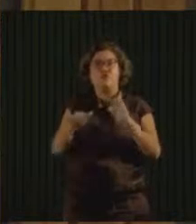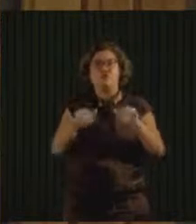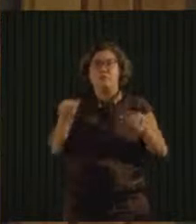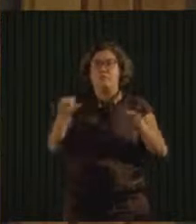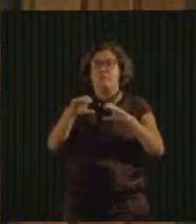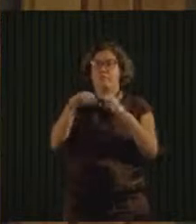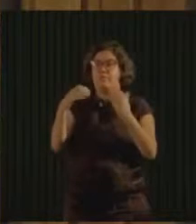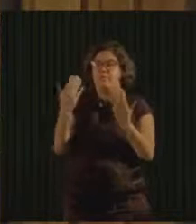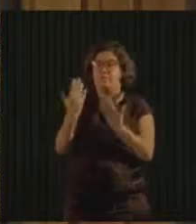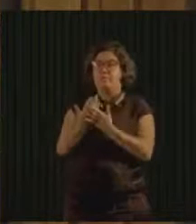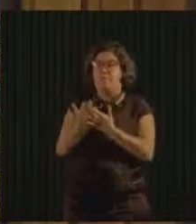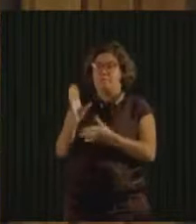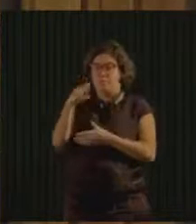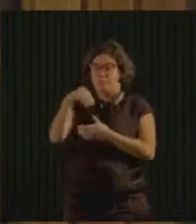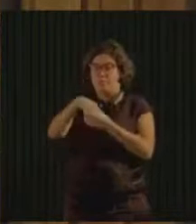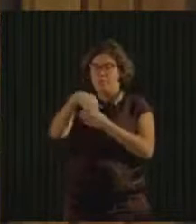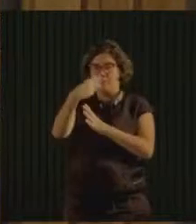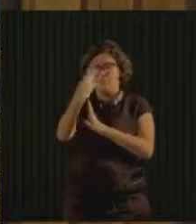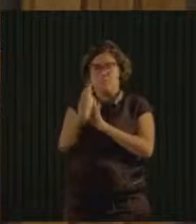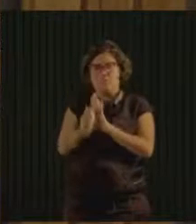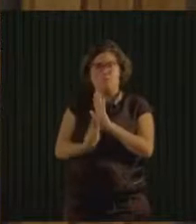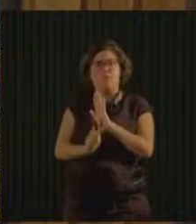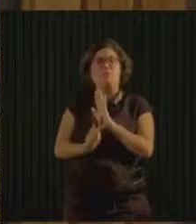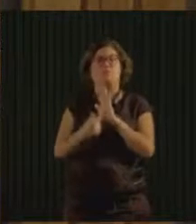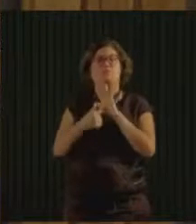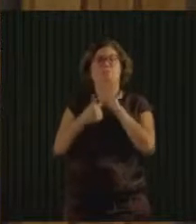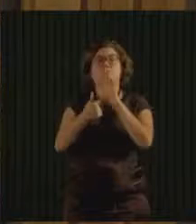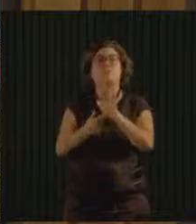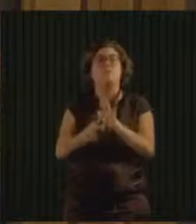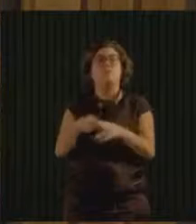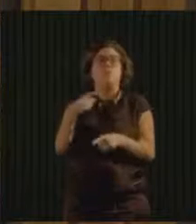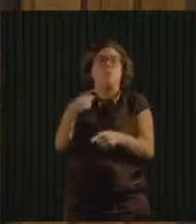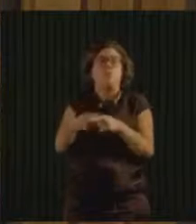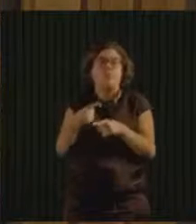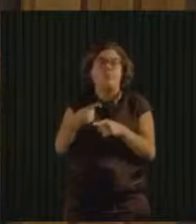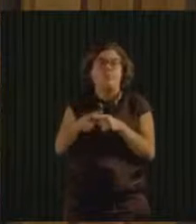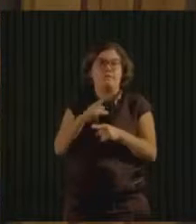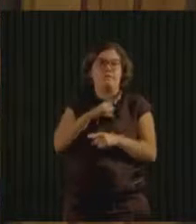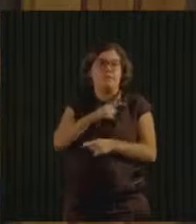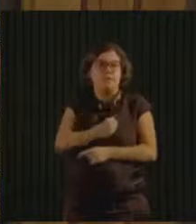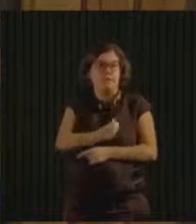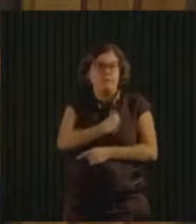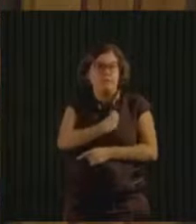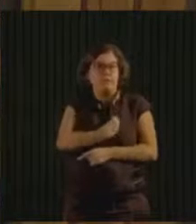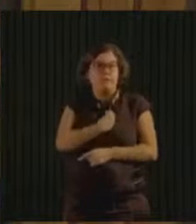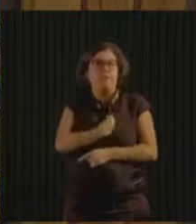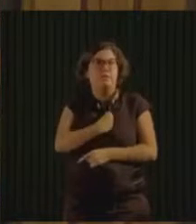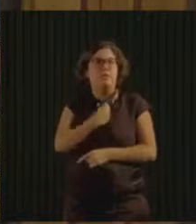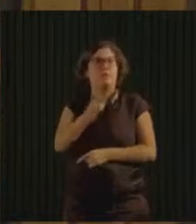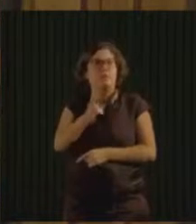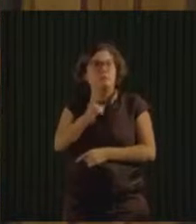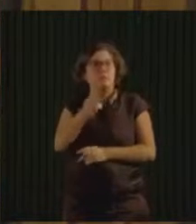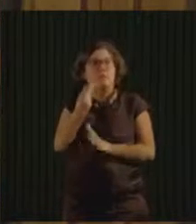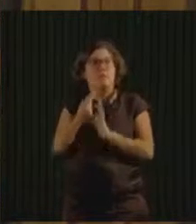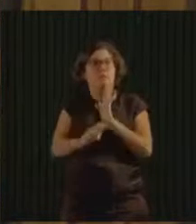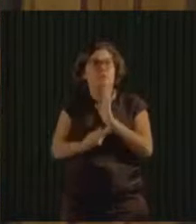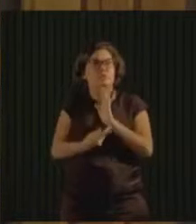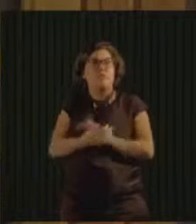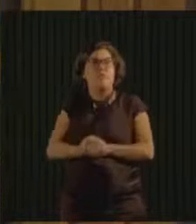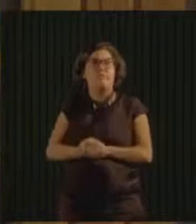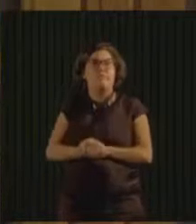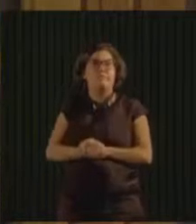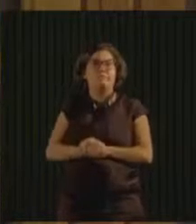comunidade noronhense para dentro do projeto, explicando o porquê de existir esse projeto.